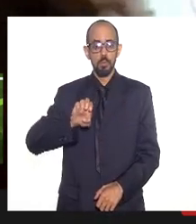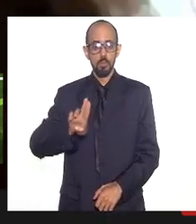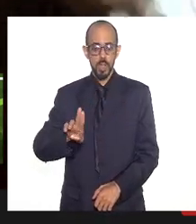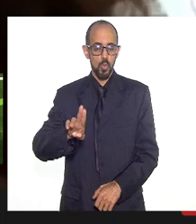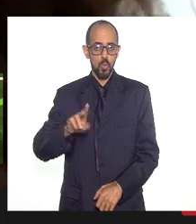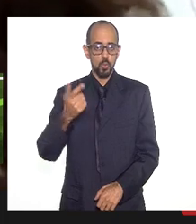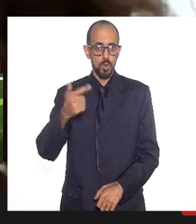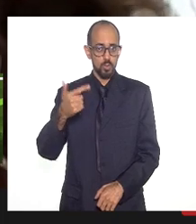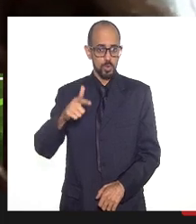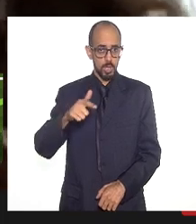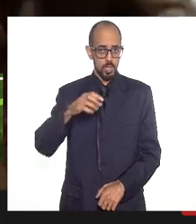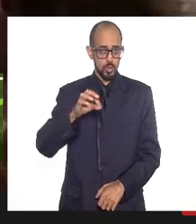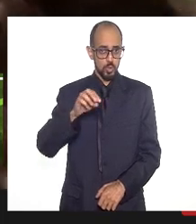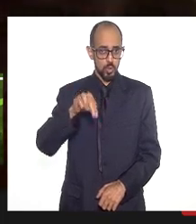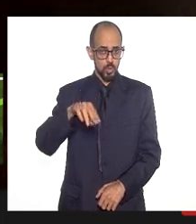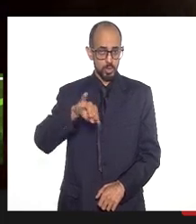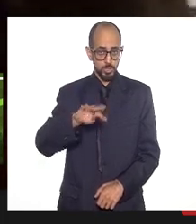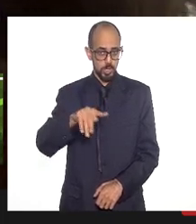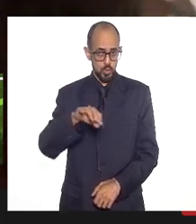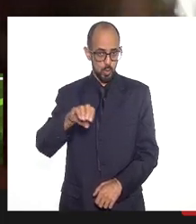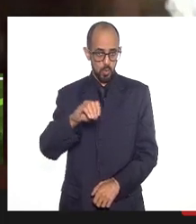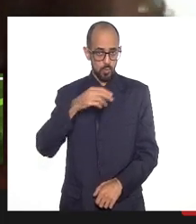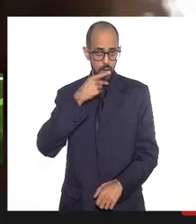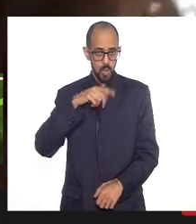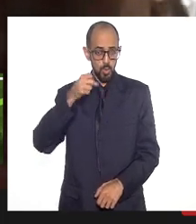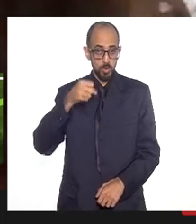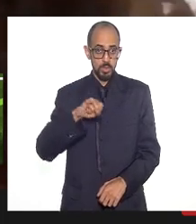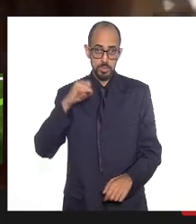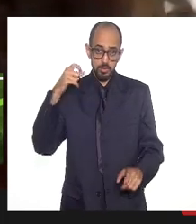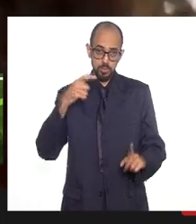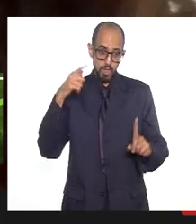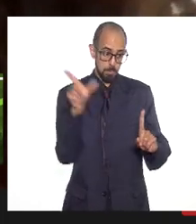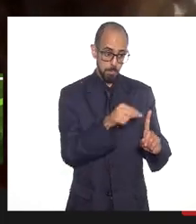de dizer, né? Pegou um, pegou todos.